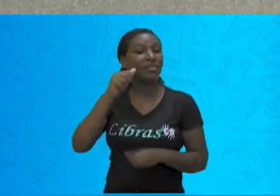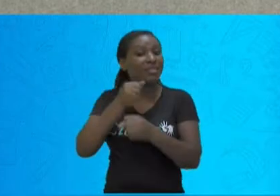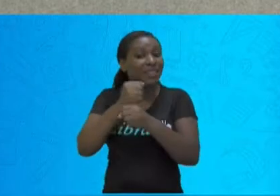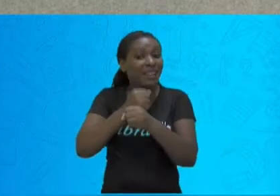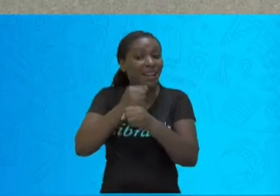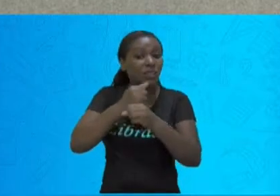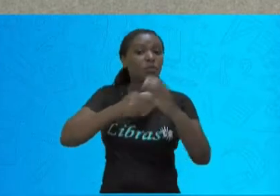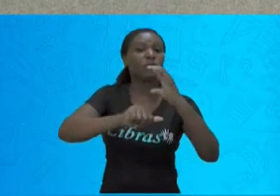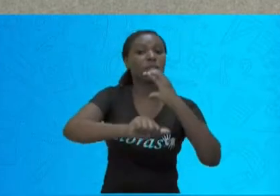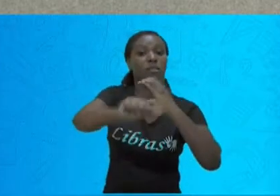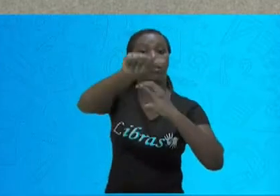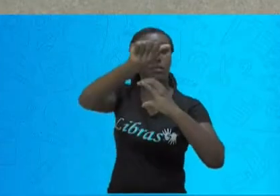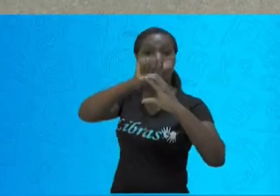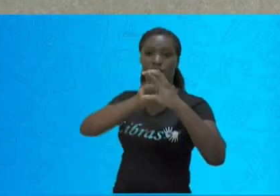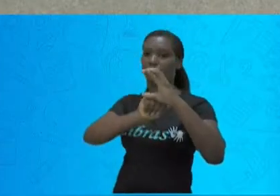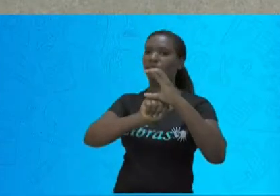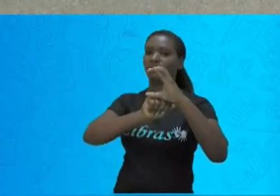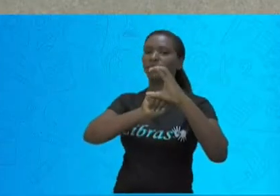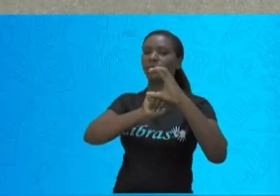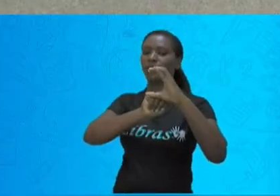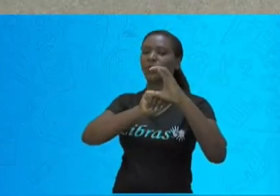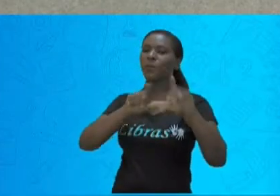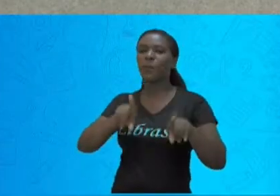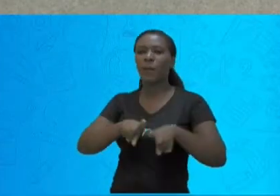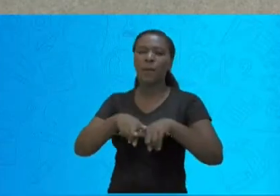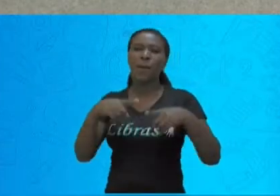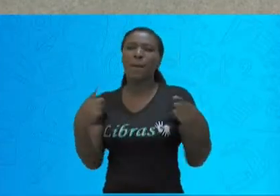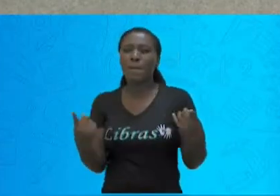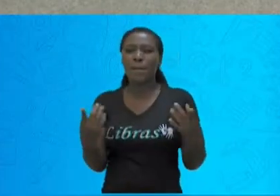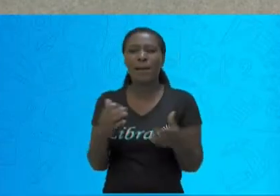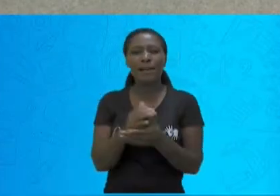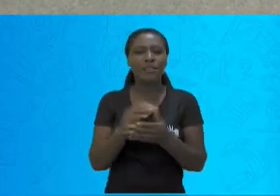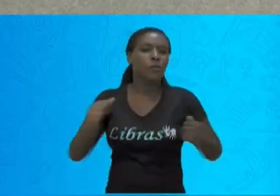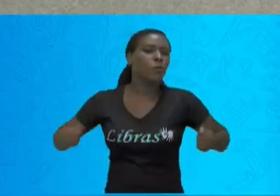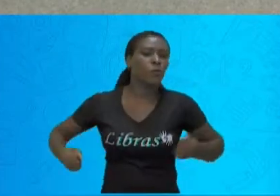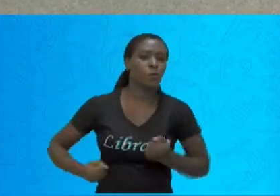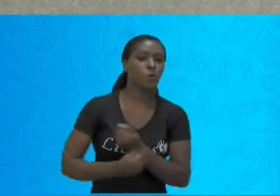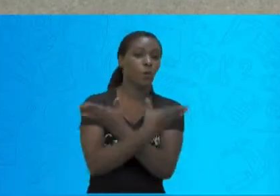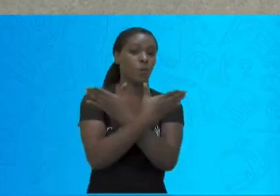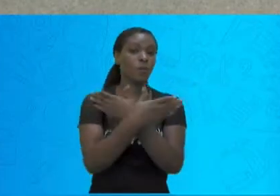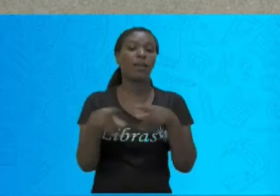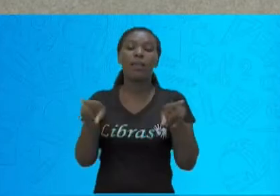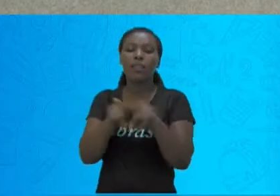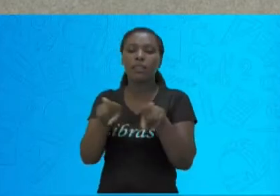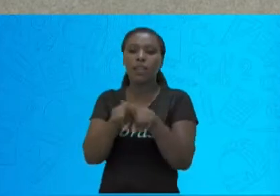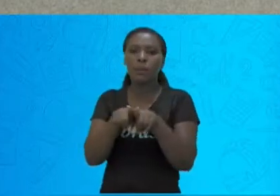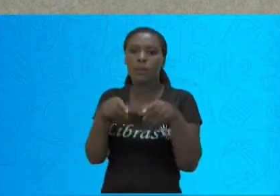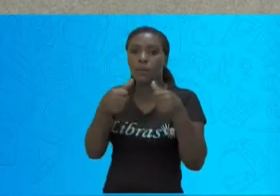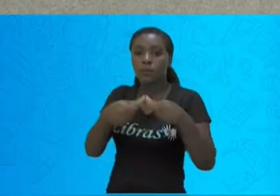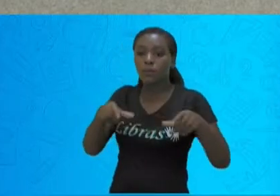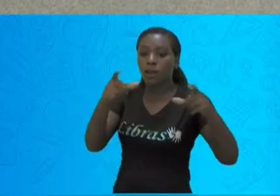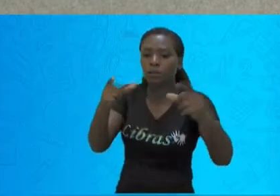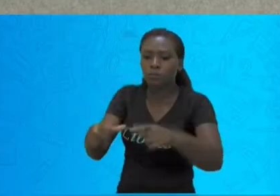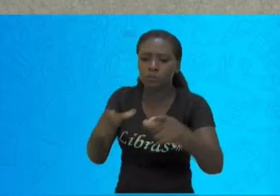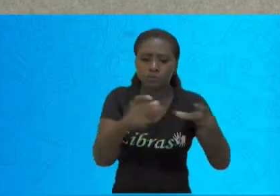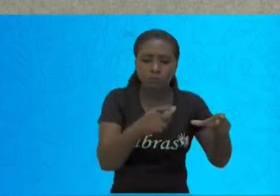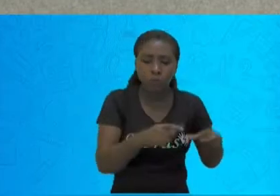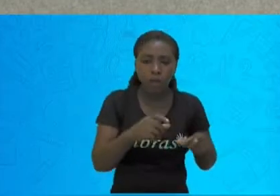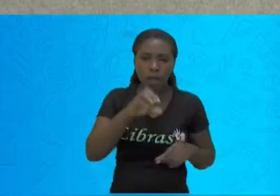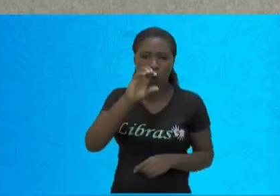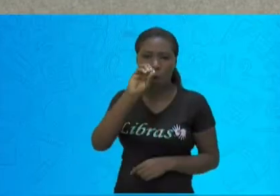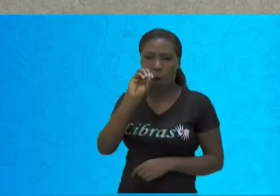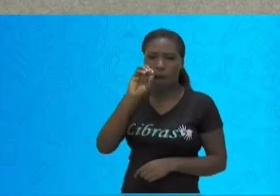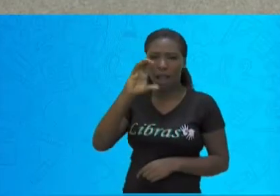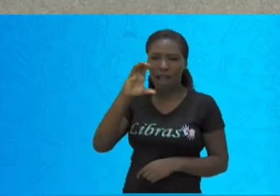zapotecas, eles estabeleceram na região de Oaxaca, ali no sul do México, e